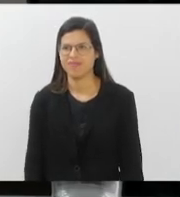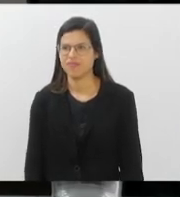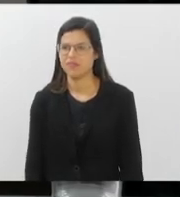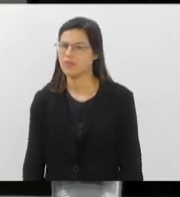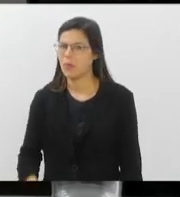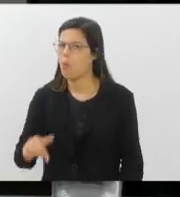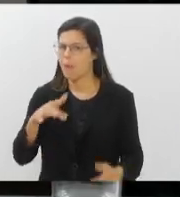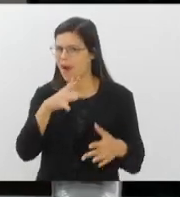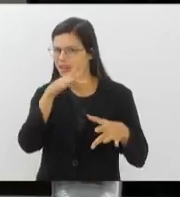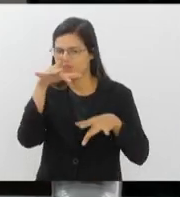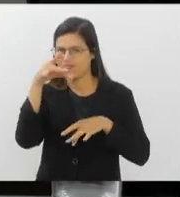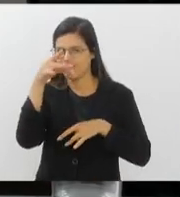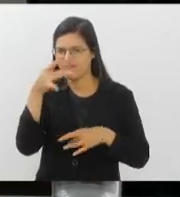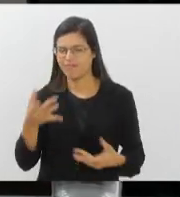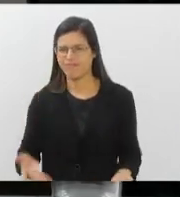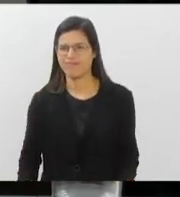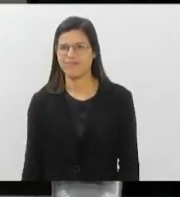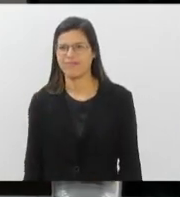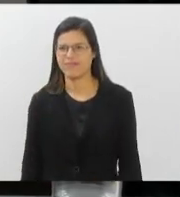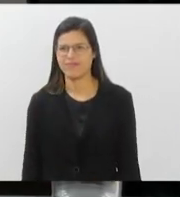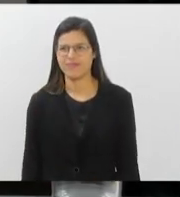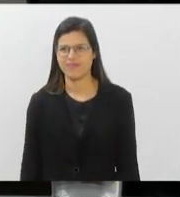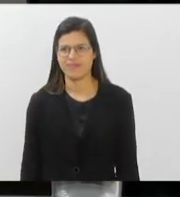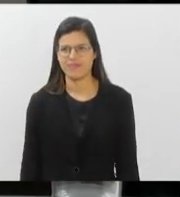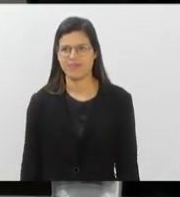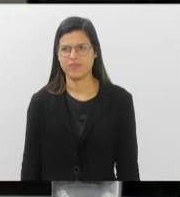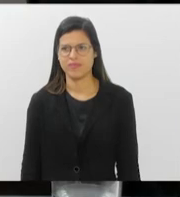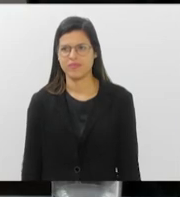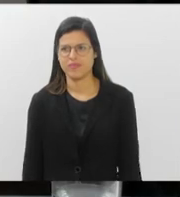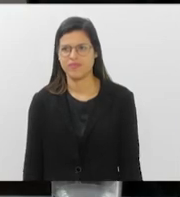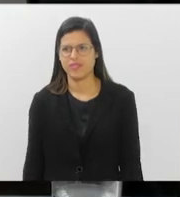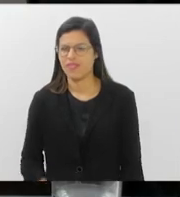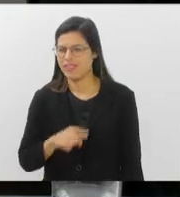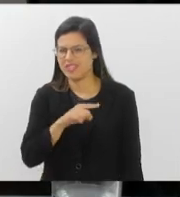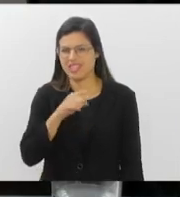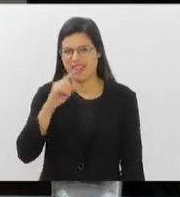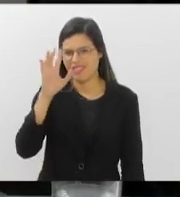É que você estava distraída, não entendeu nada.